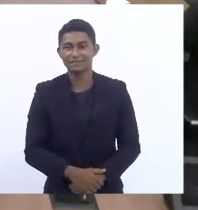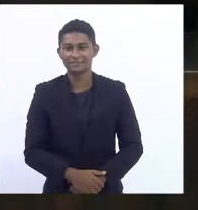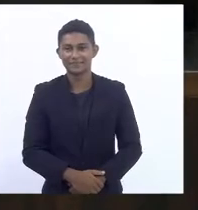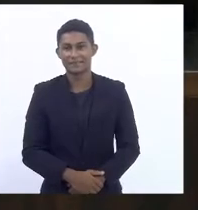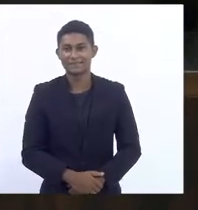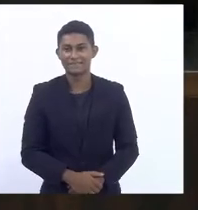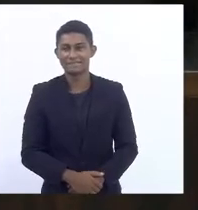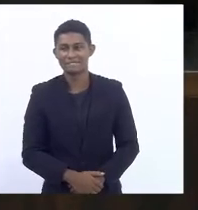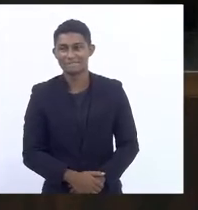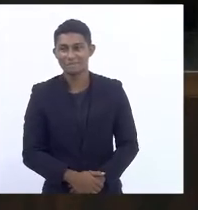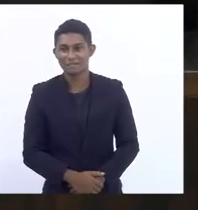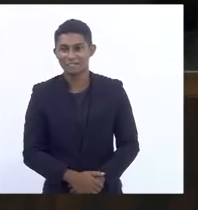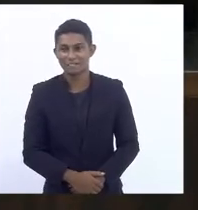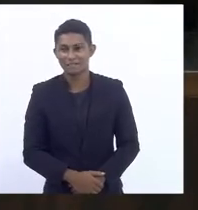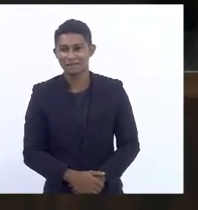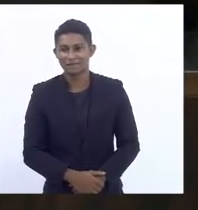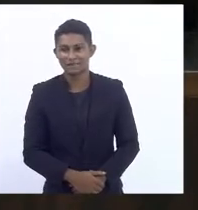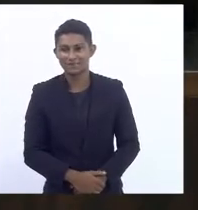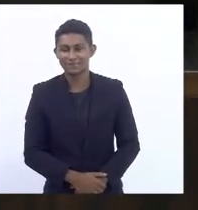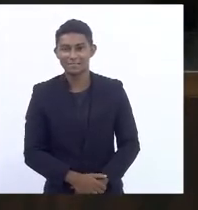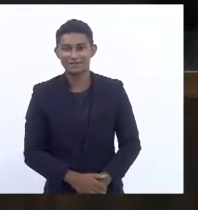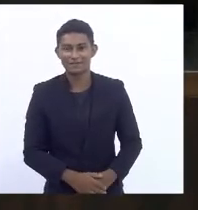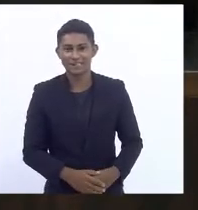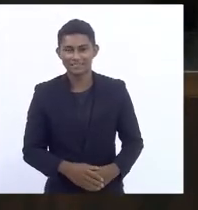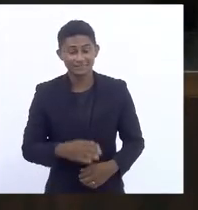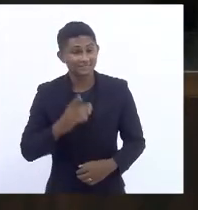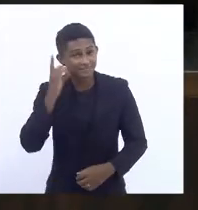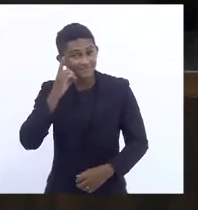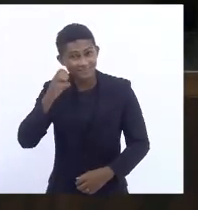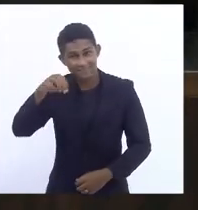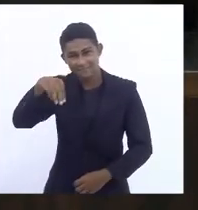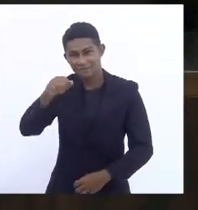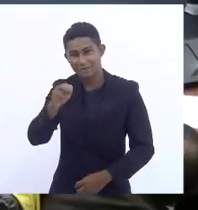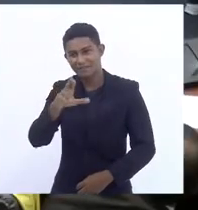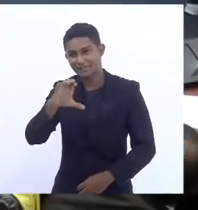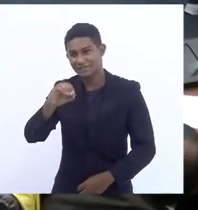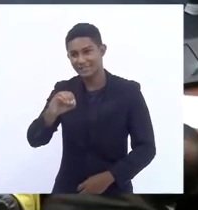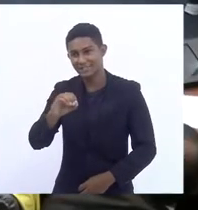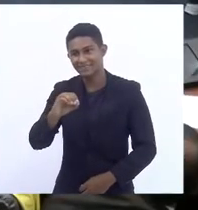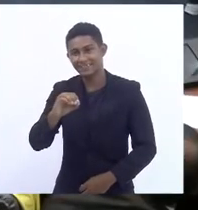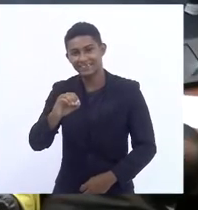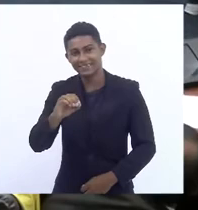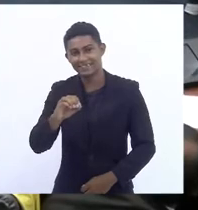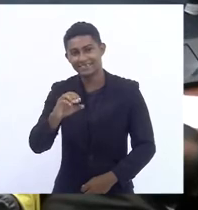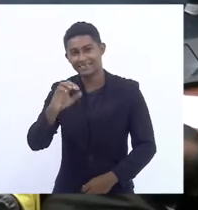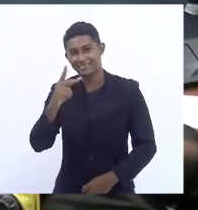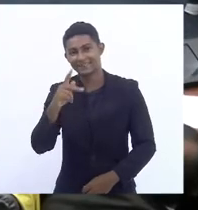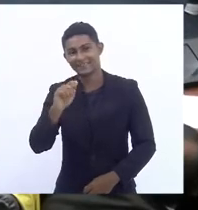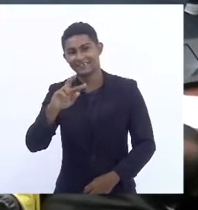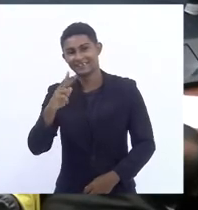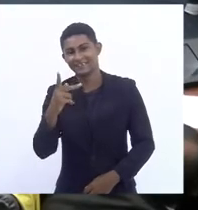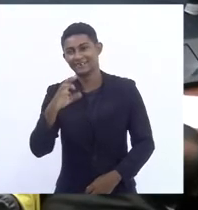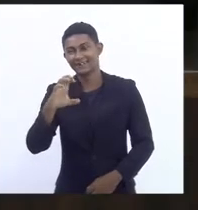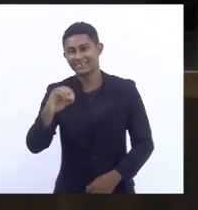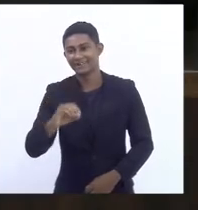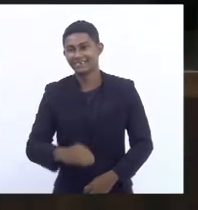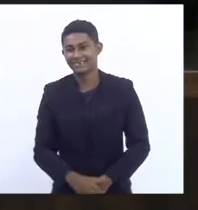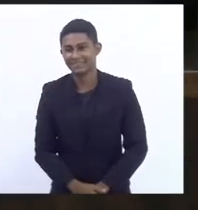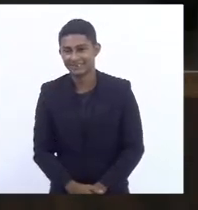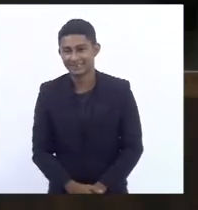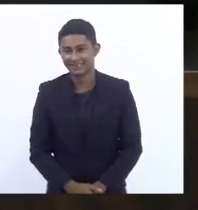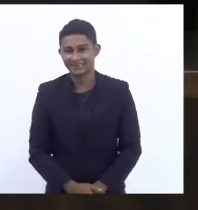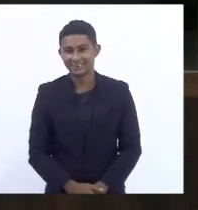Pela Comissão de Orçamento, deputado Márcio Canella. Deputado Márcio Pacheco. Favorável, presidente. Com os